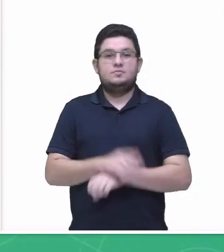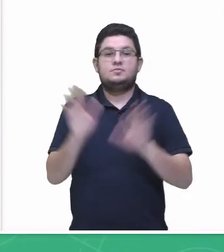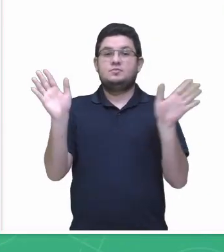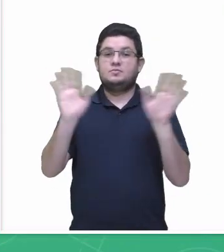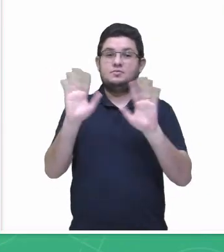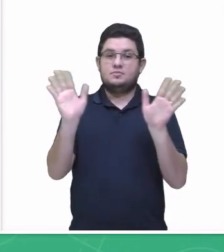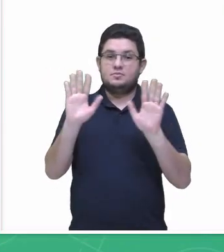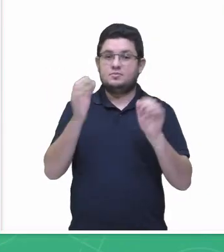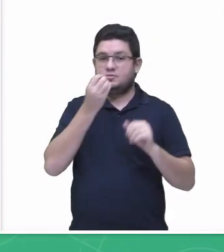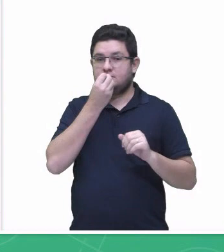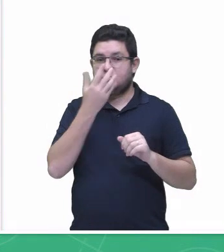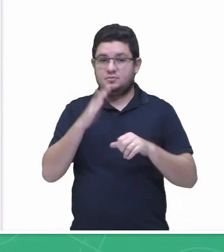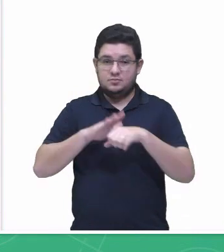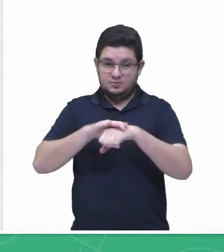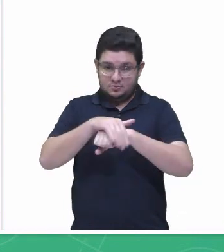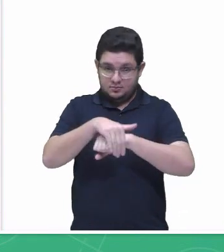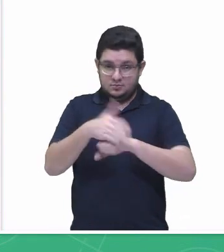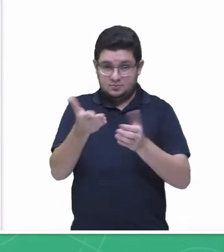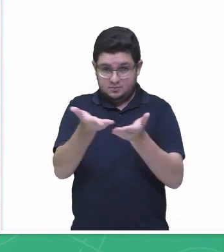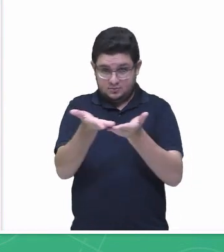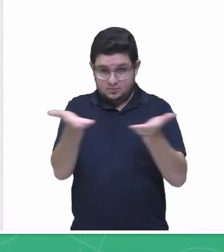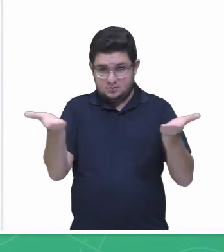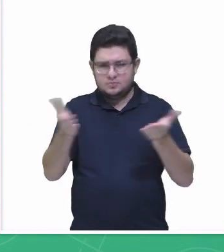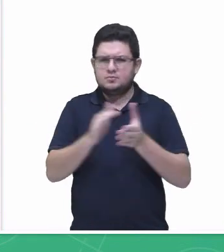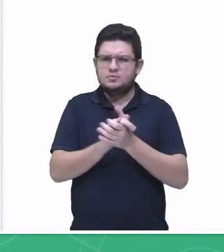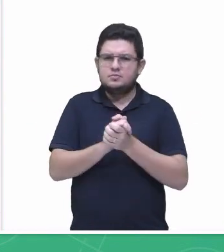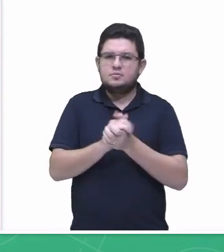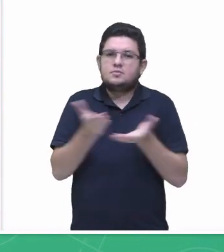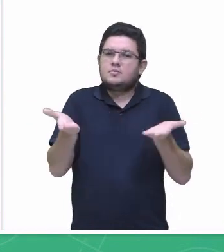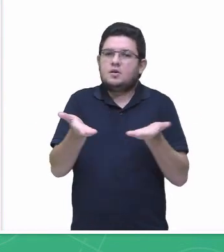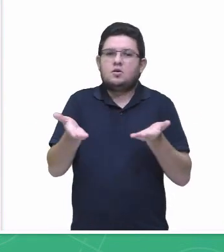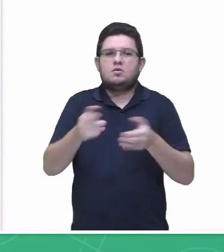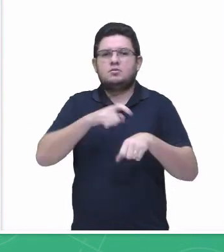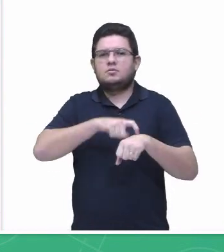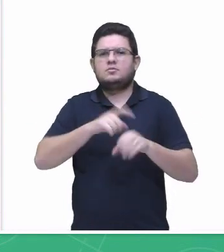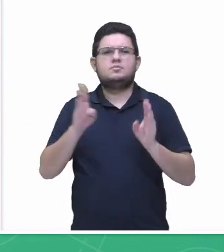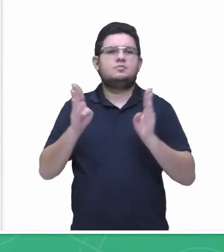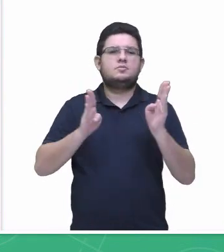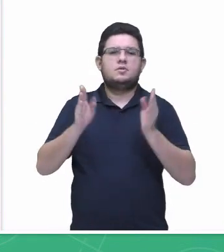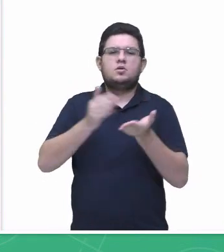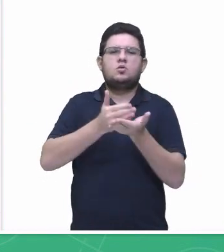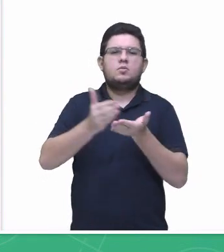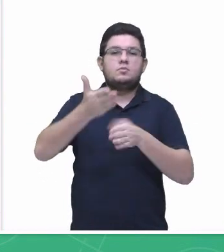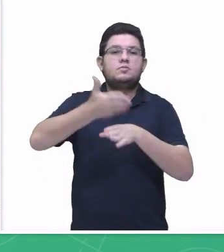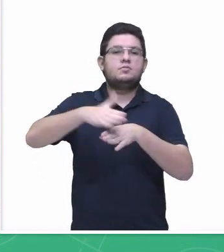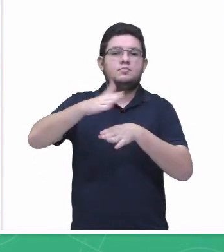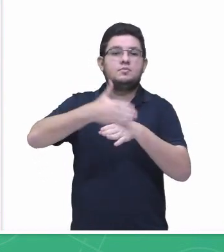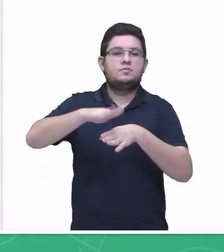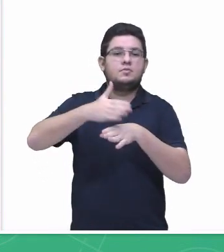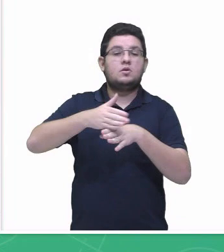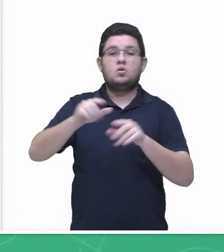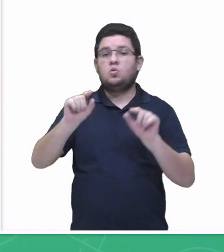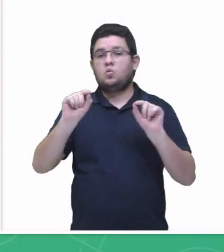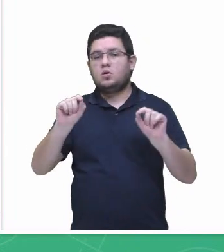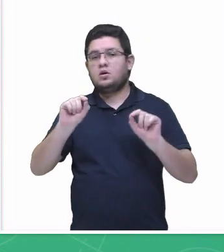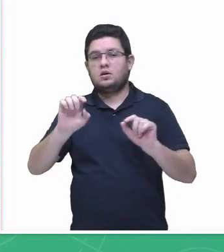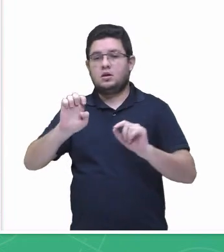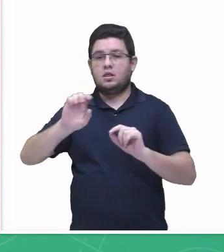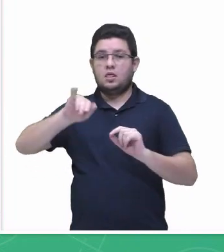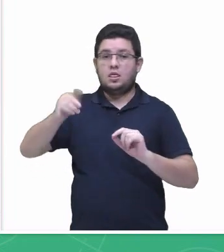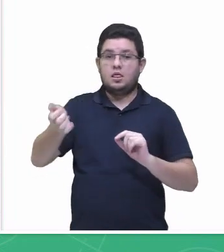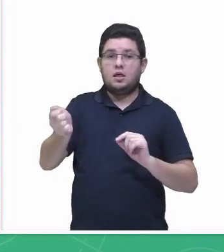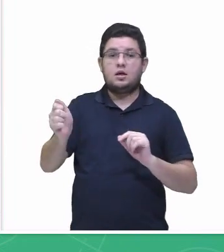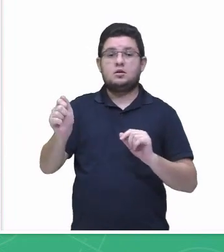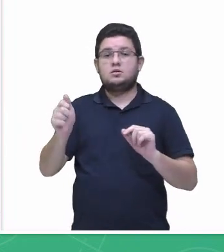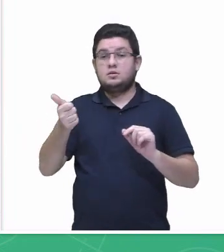noite a todos. Estamos iniciando agora, né, o Exercitando da EJA 10ª etapa. Tá? Então, nesse momento, nós iremos